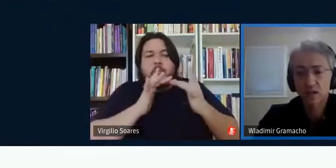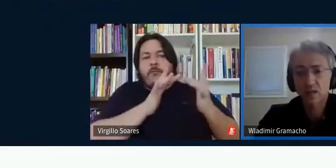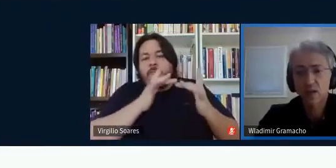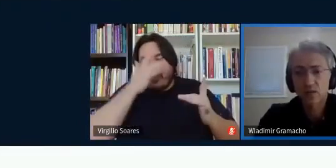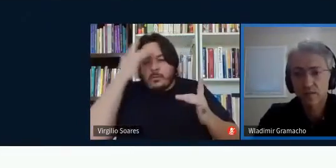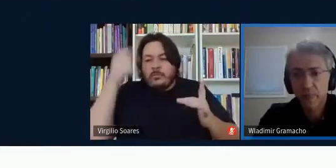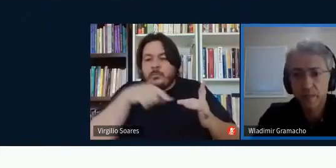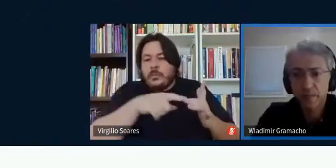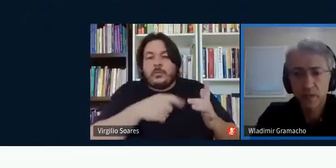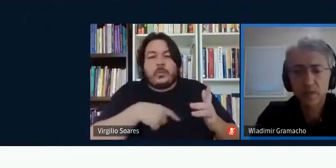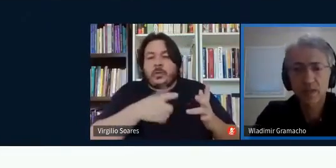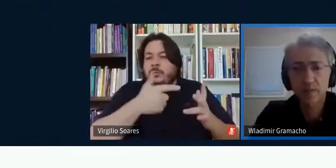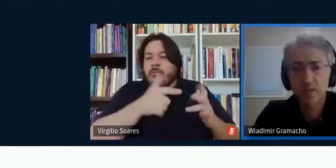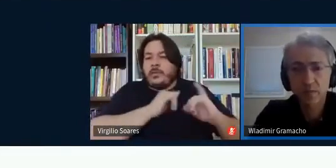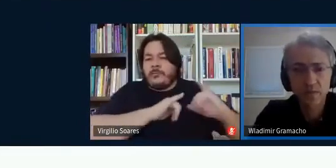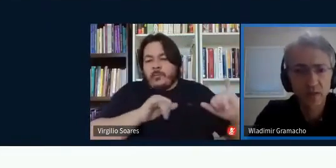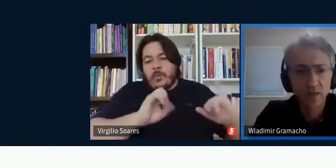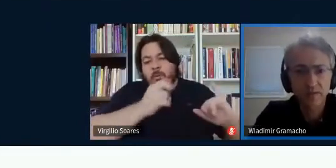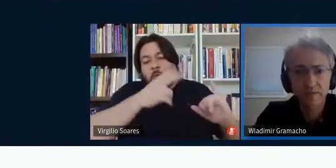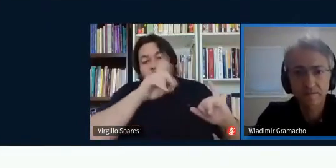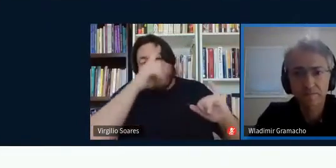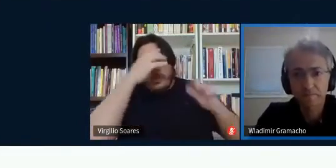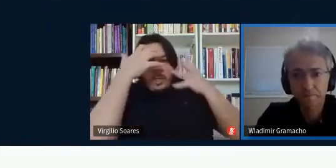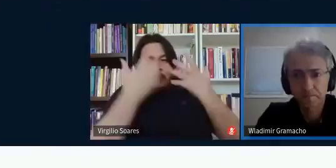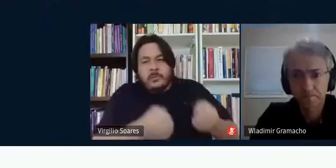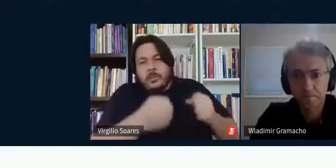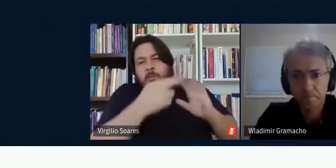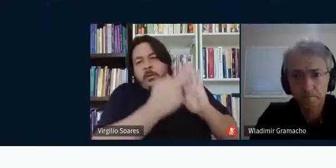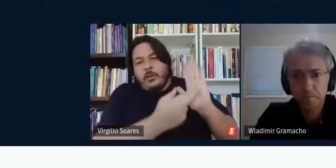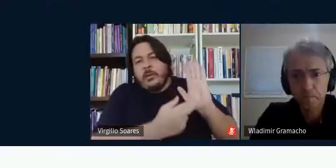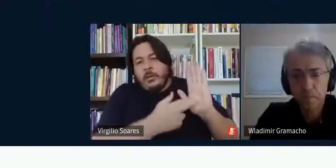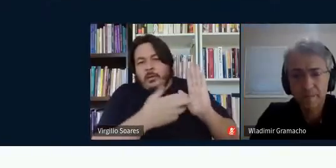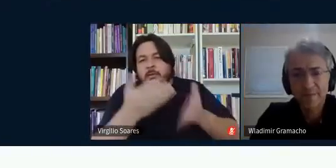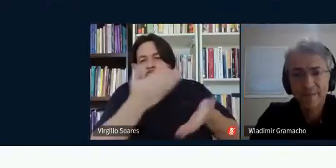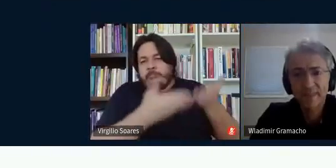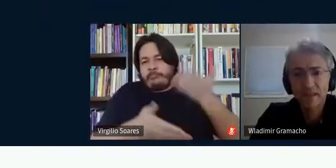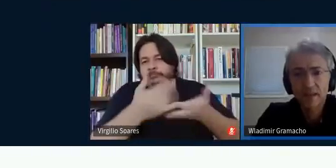os cuidados recomendados. Pode passar mais um, professor?